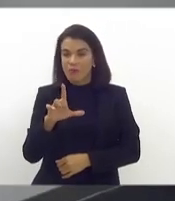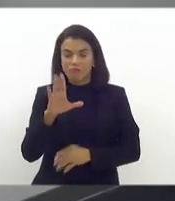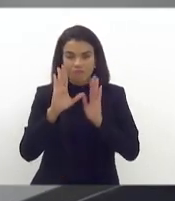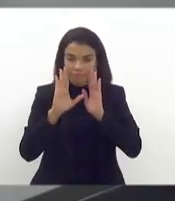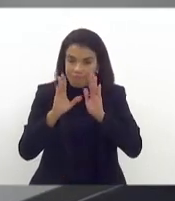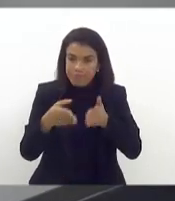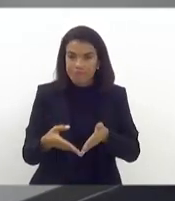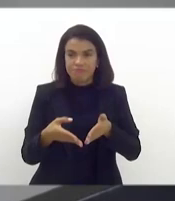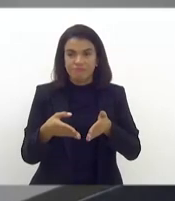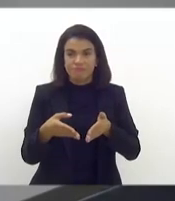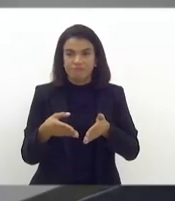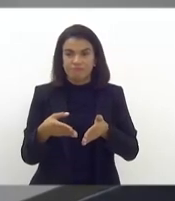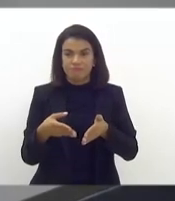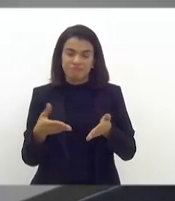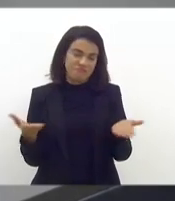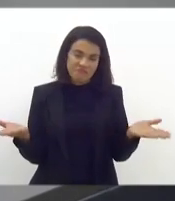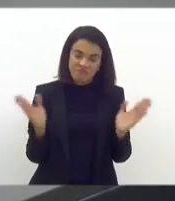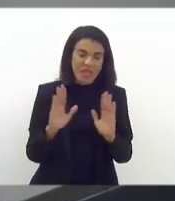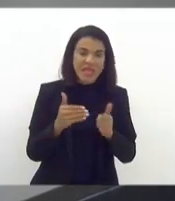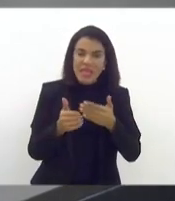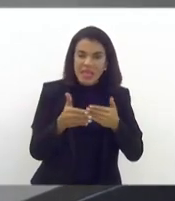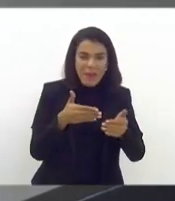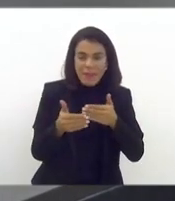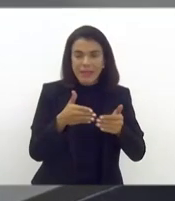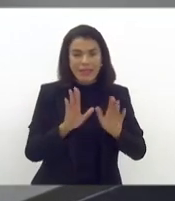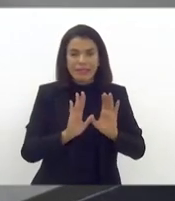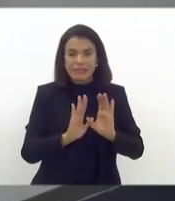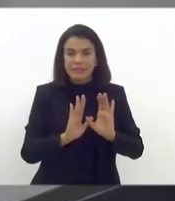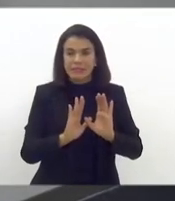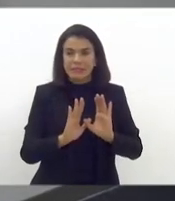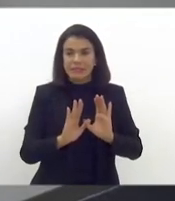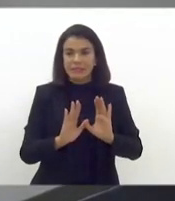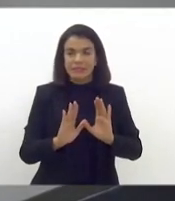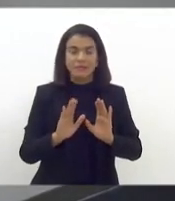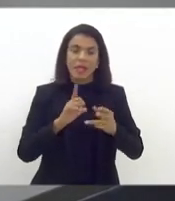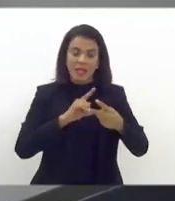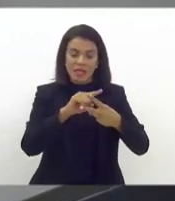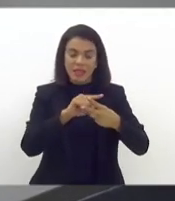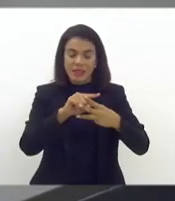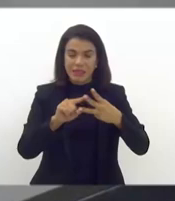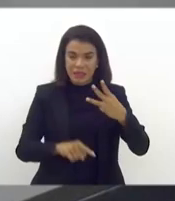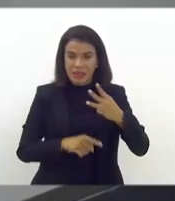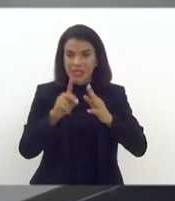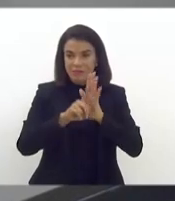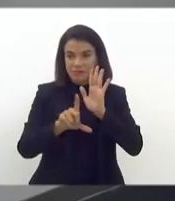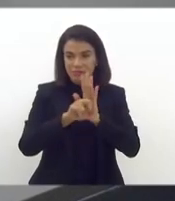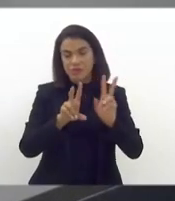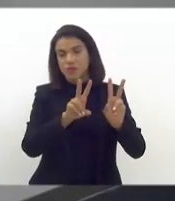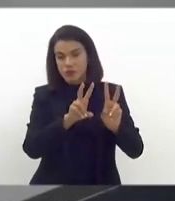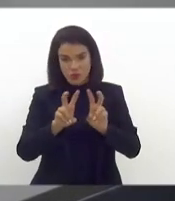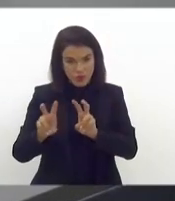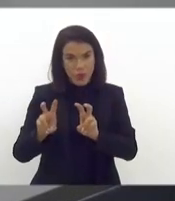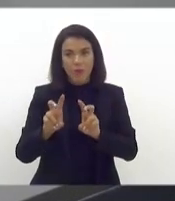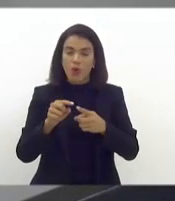o Sérgio. Agora, independente disso, acho que independente do... Há 3 projetos na casa que versam sobre